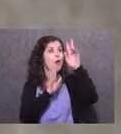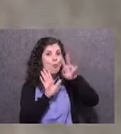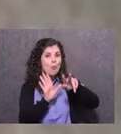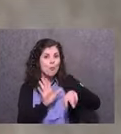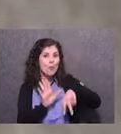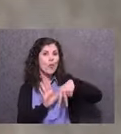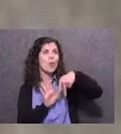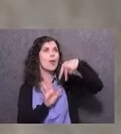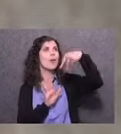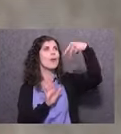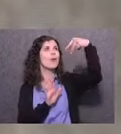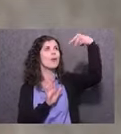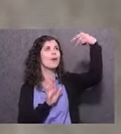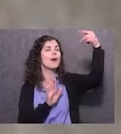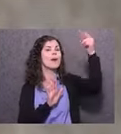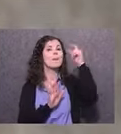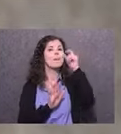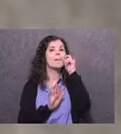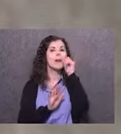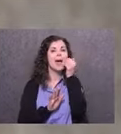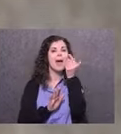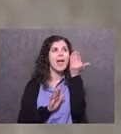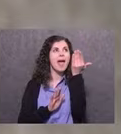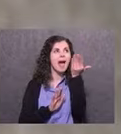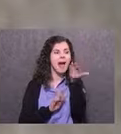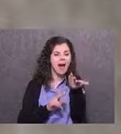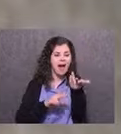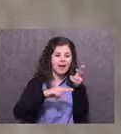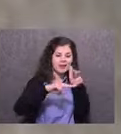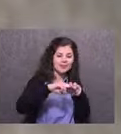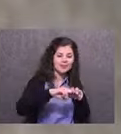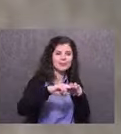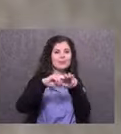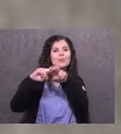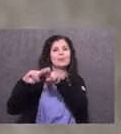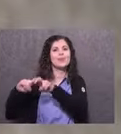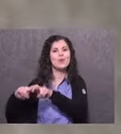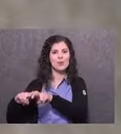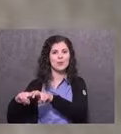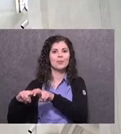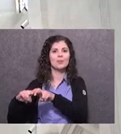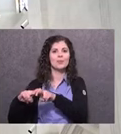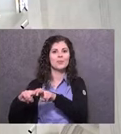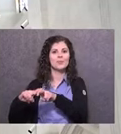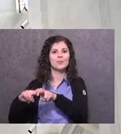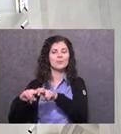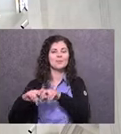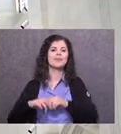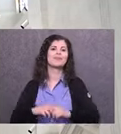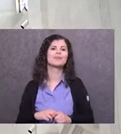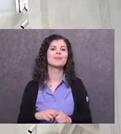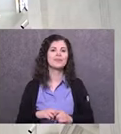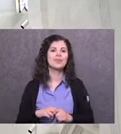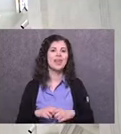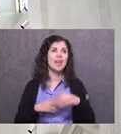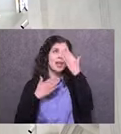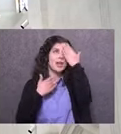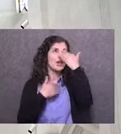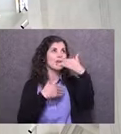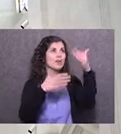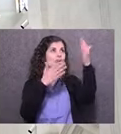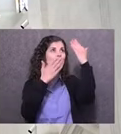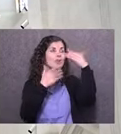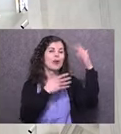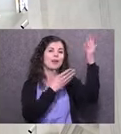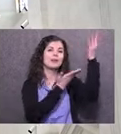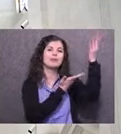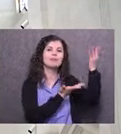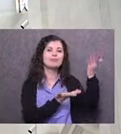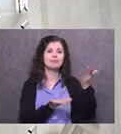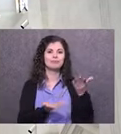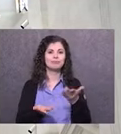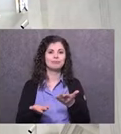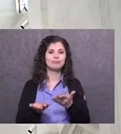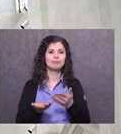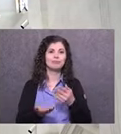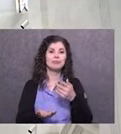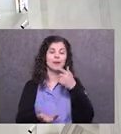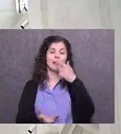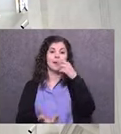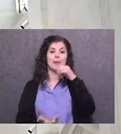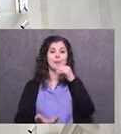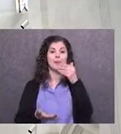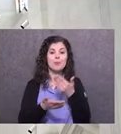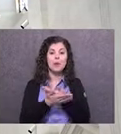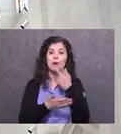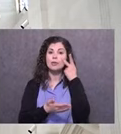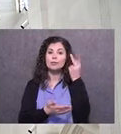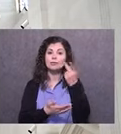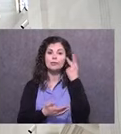céus, onde está sentado à direita do Pai. De novo há de vir em sua glória, para julgar os